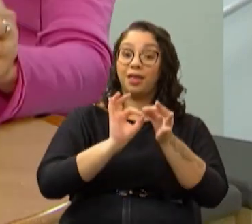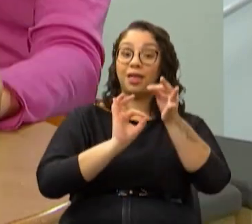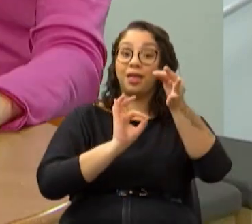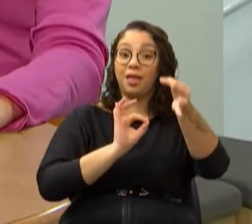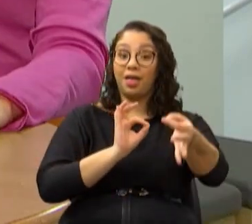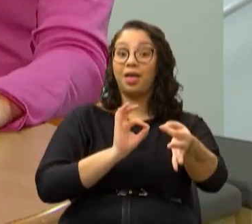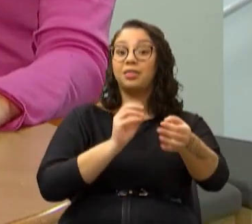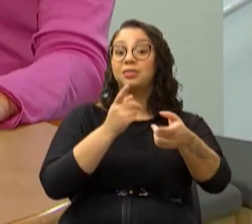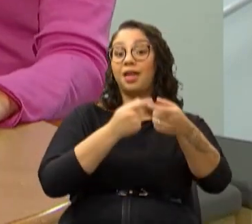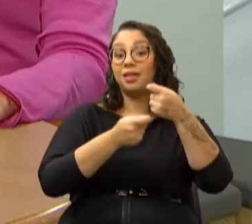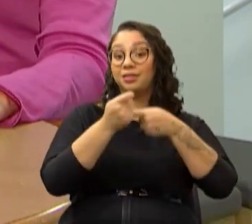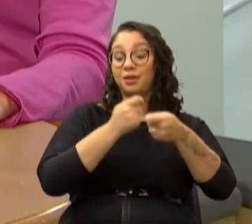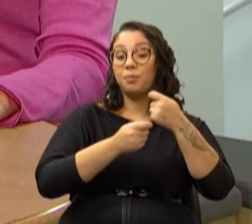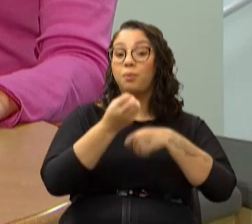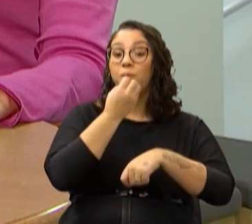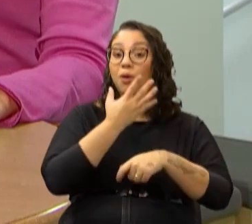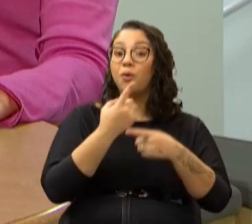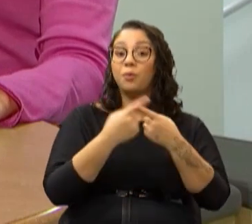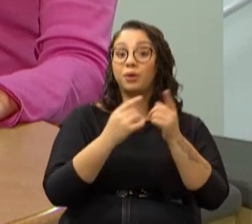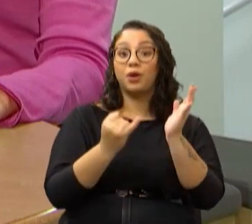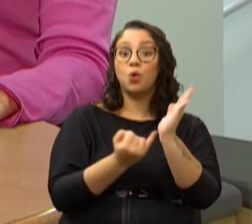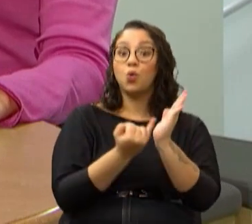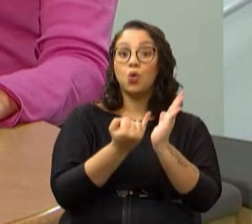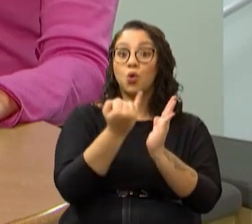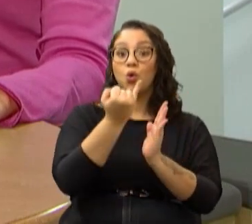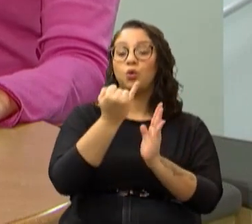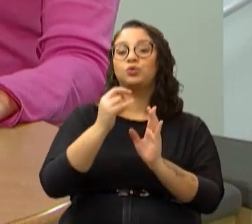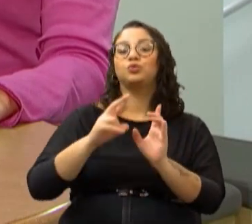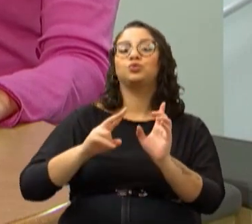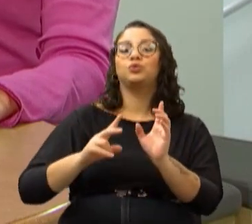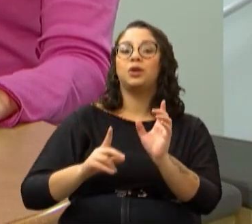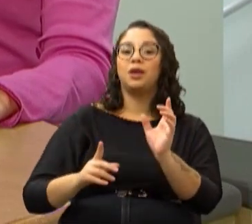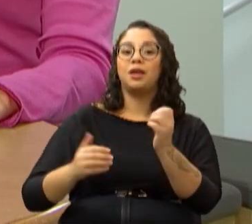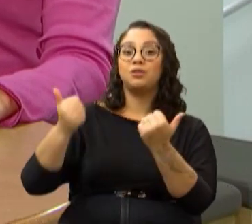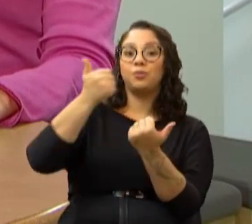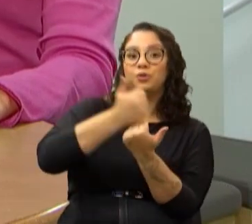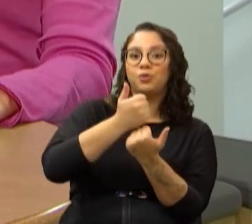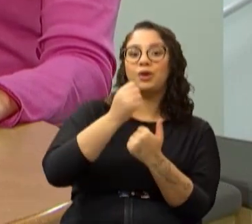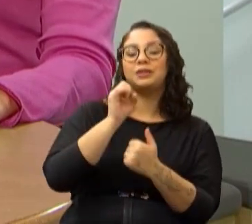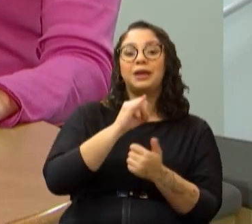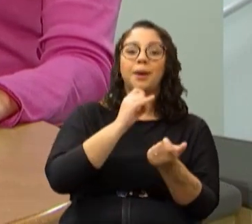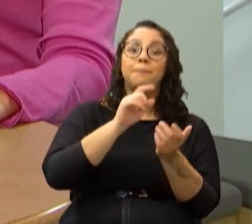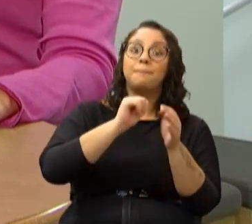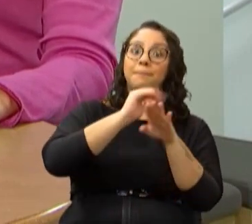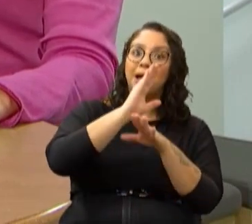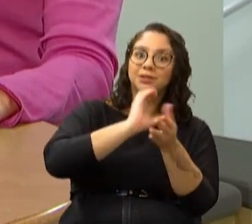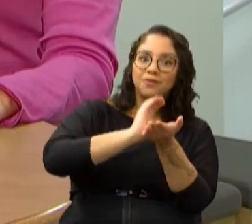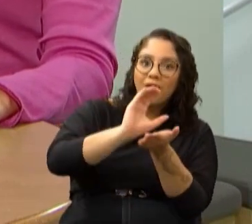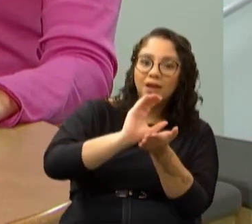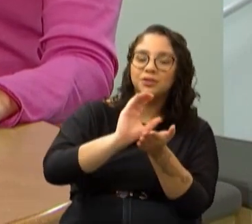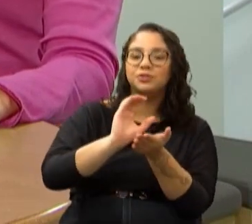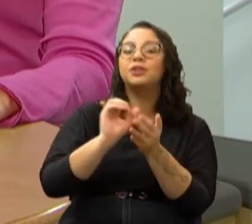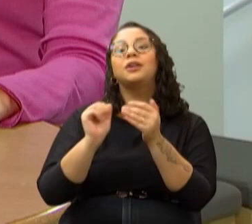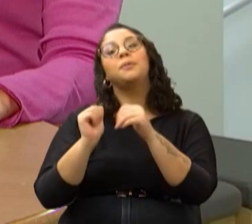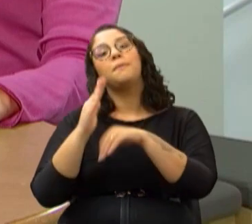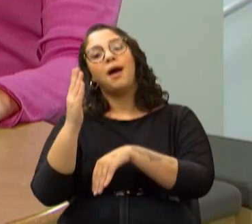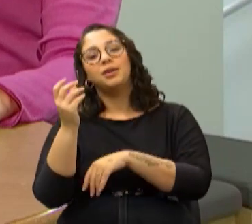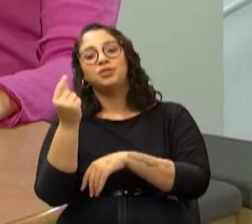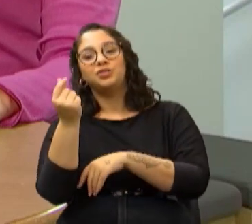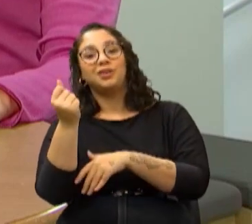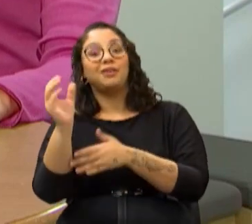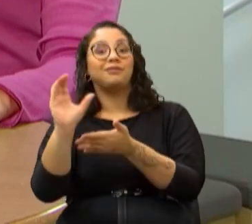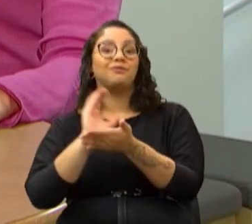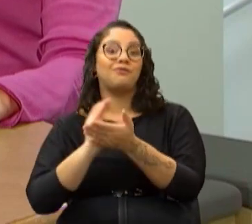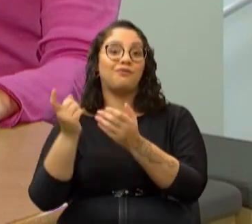estatística, investimento no longo prazo, ele traz boa rentabilidade, porque o juro é sempre sobre o juro. Então, quanto mais você investe, quanto mais tempo